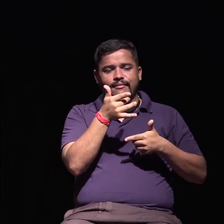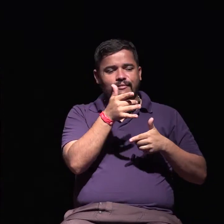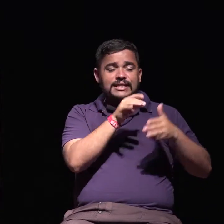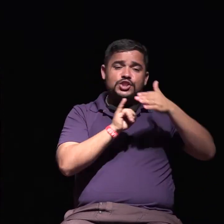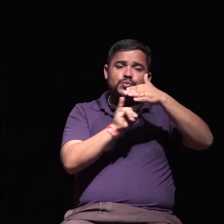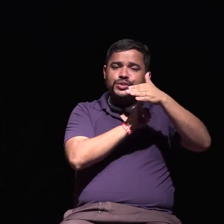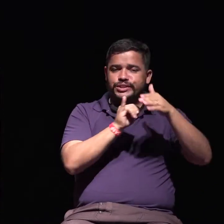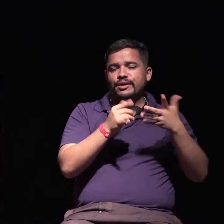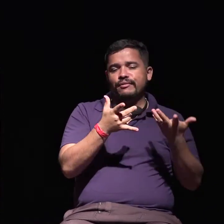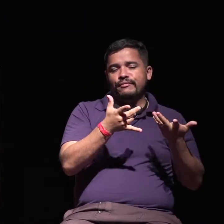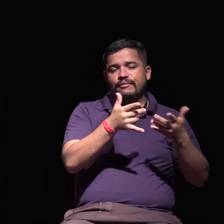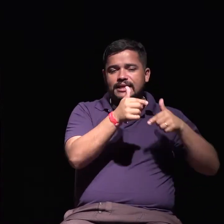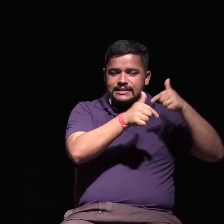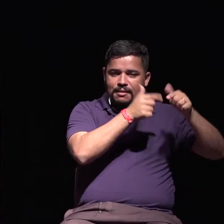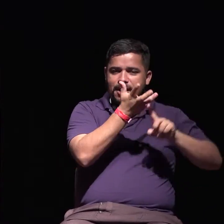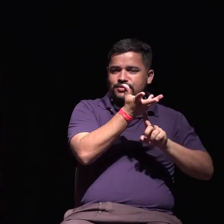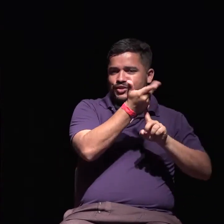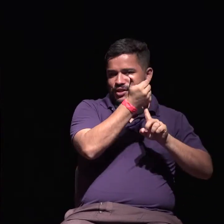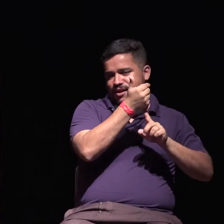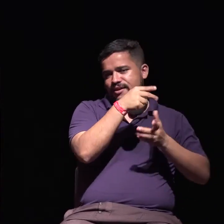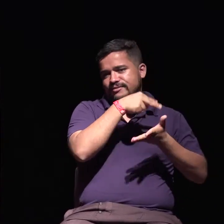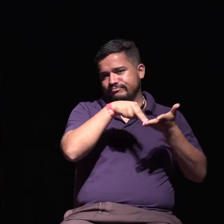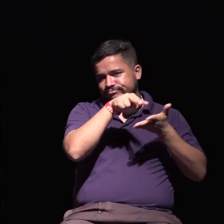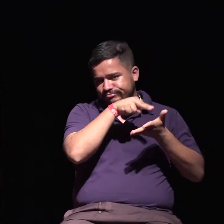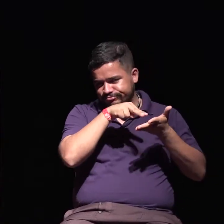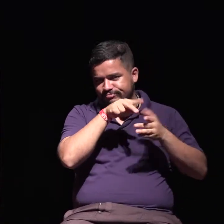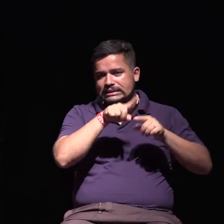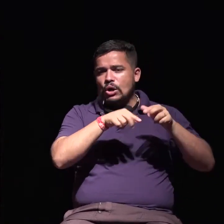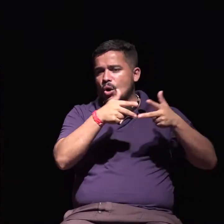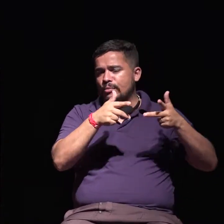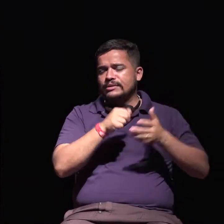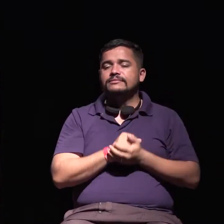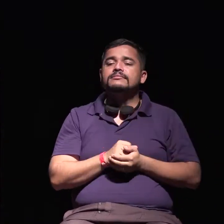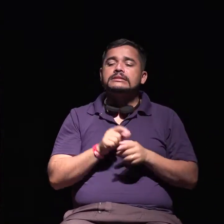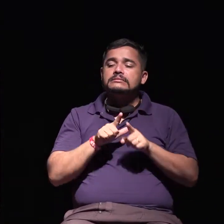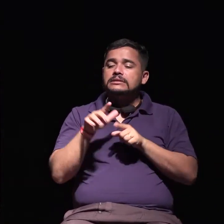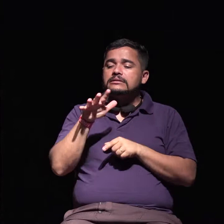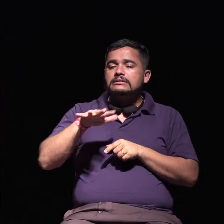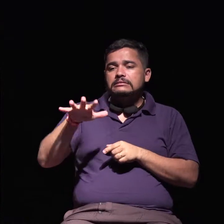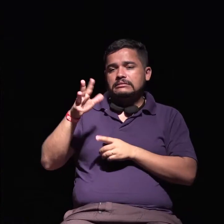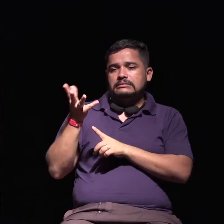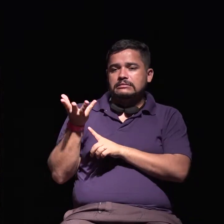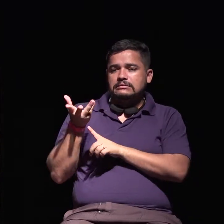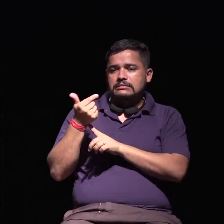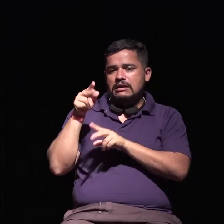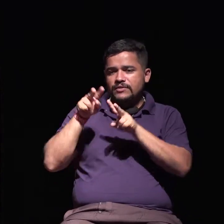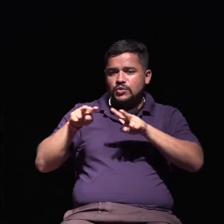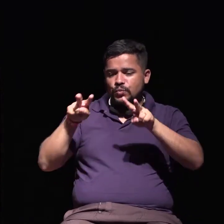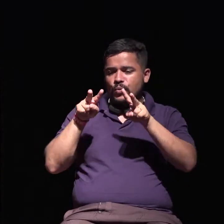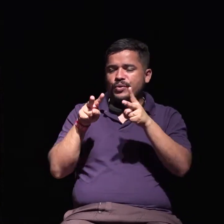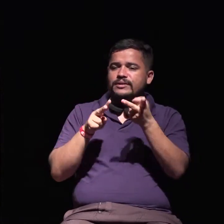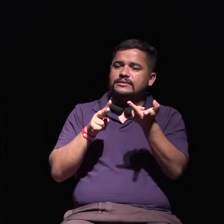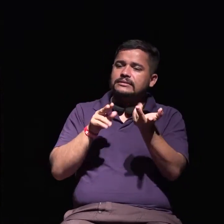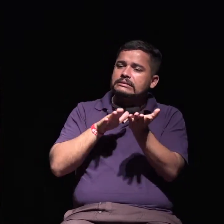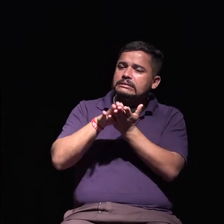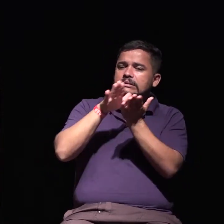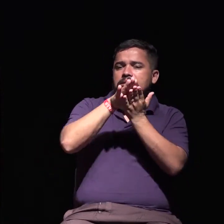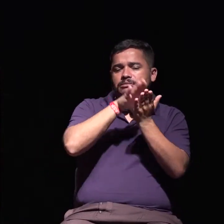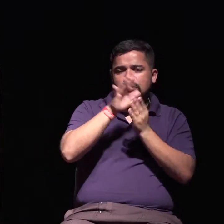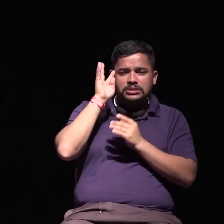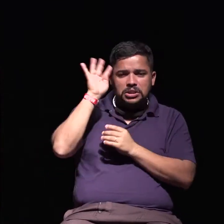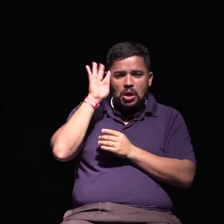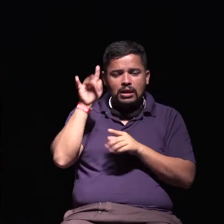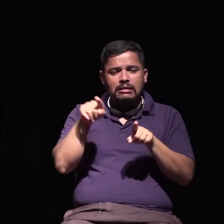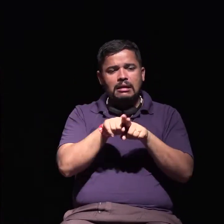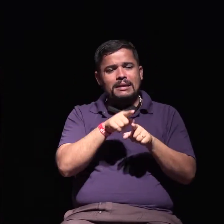na relação destas com as obras e com os artistas. Se no campo das artes visuais a produção teórica da crítica às